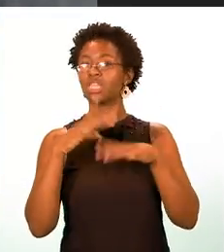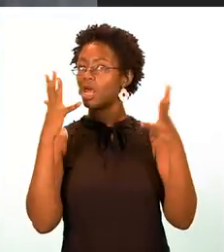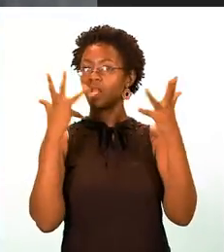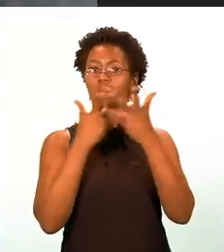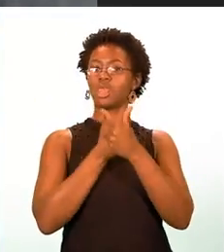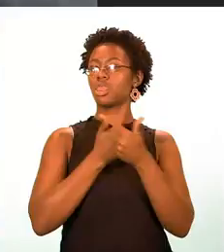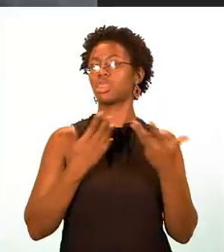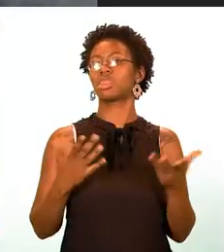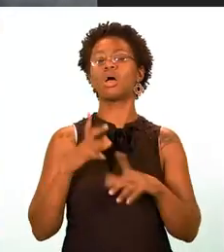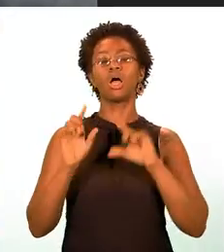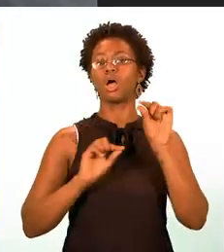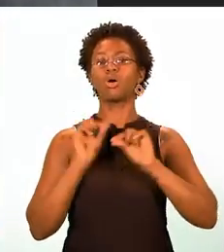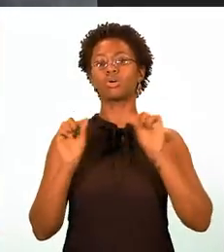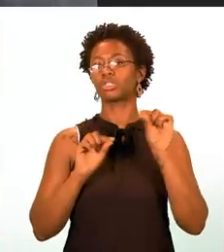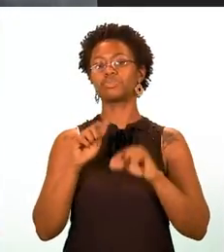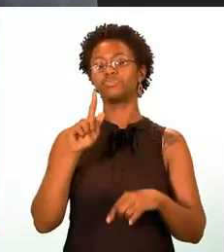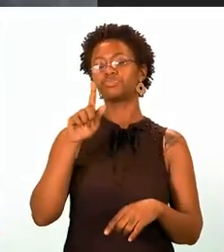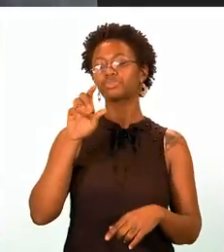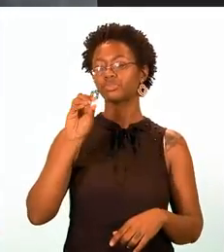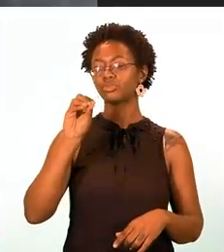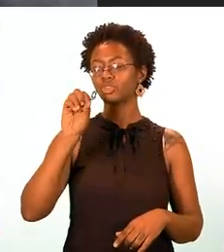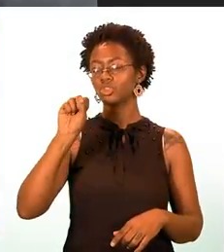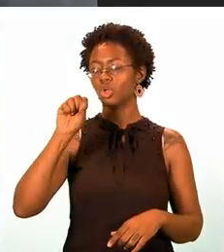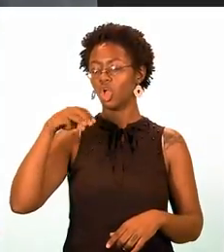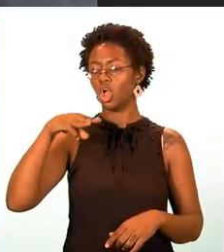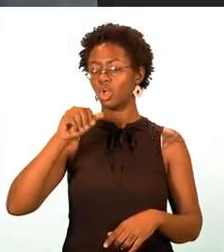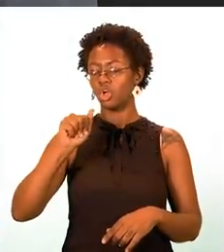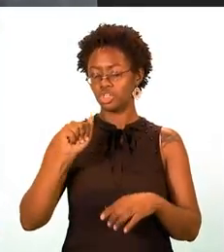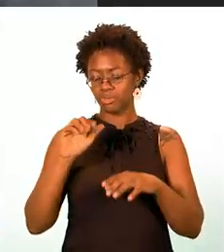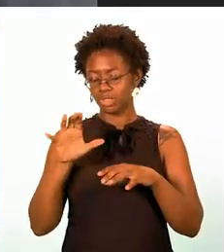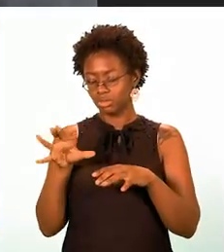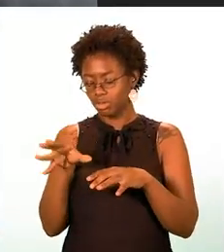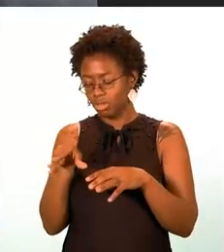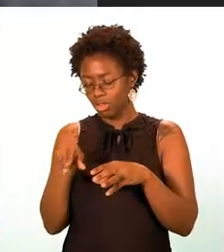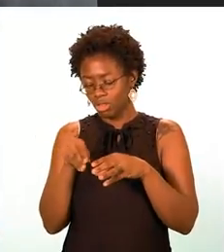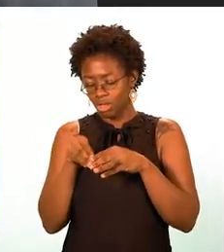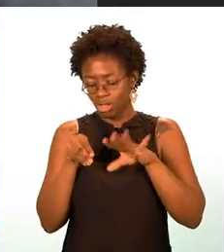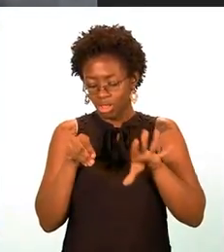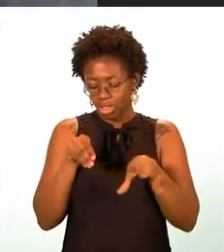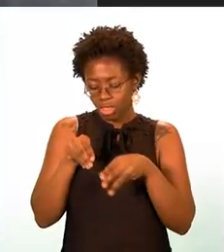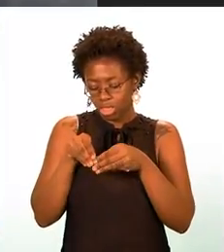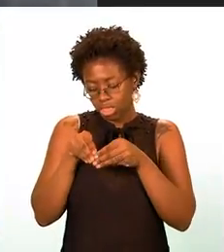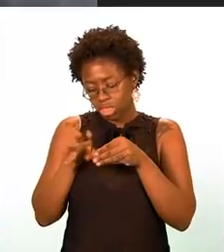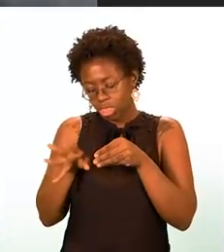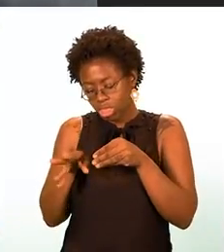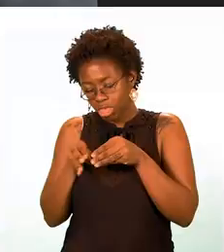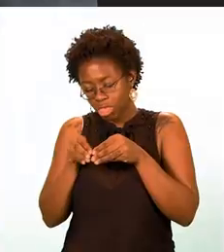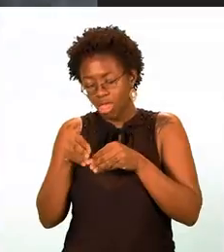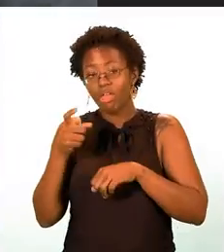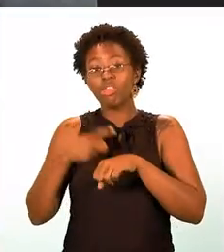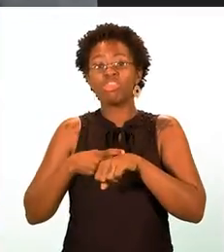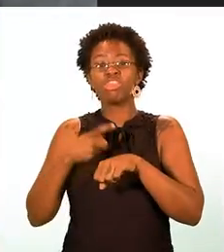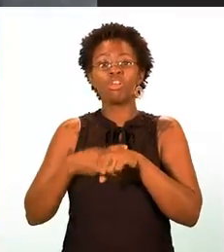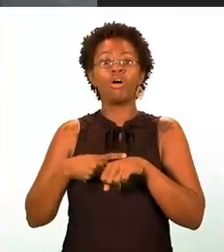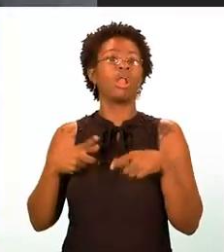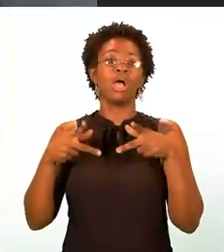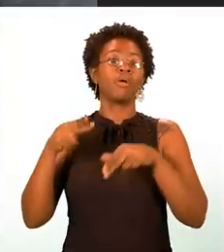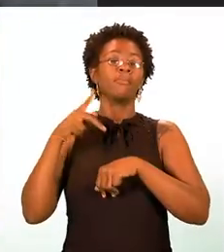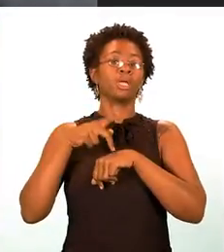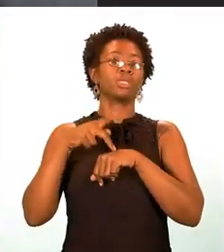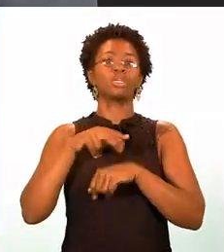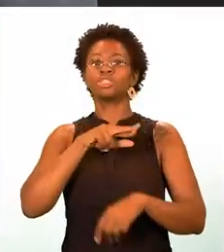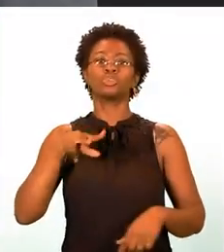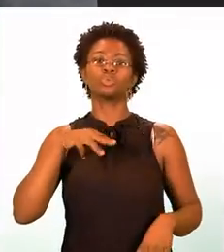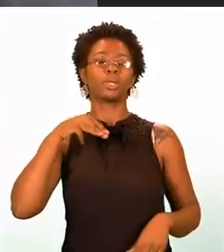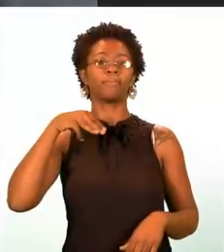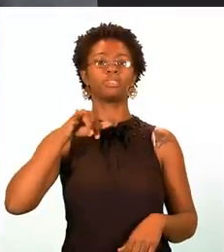pedra linda. Então, o que que é? É uma gosma que vai com o tempo se juntando e solidificando e fica uma pedra. Mas não